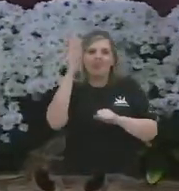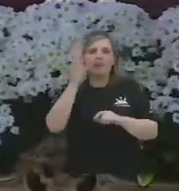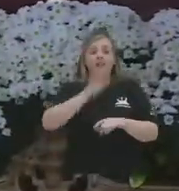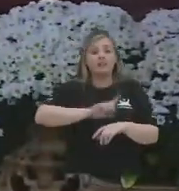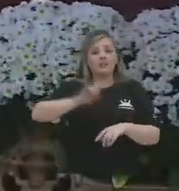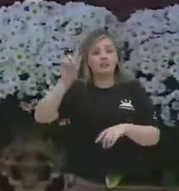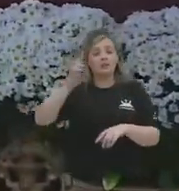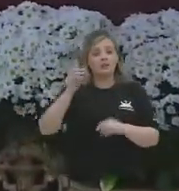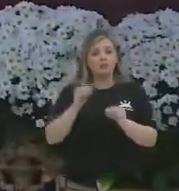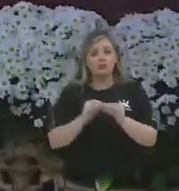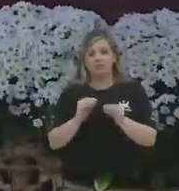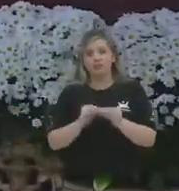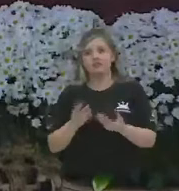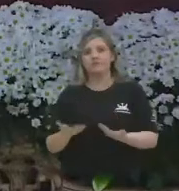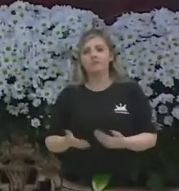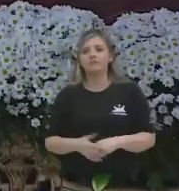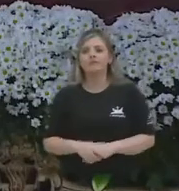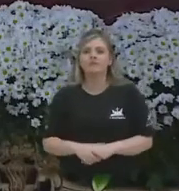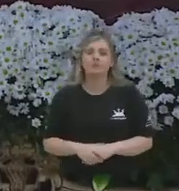Veja aqui, ó.